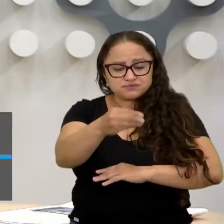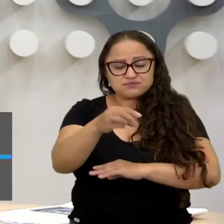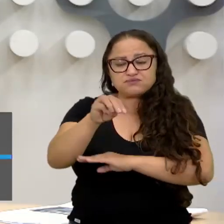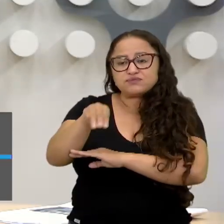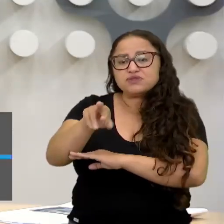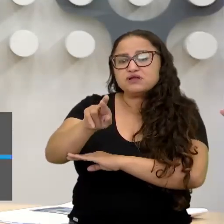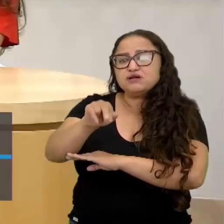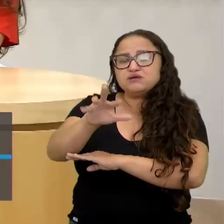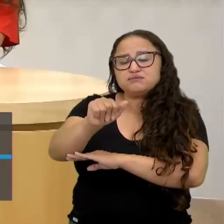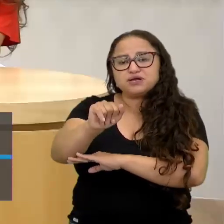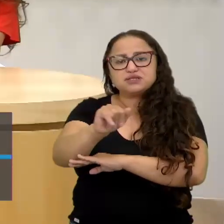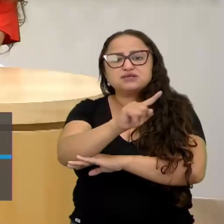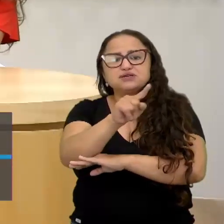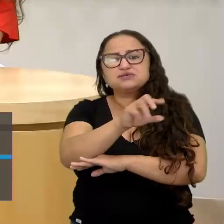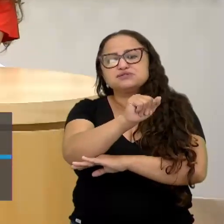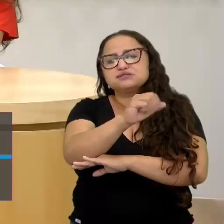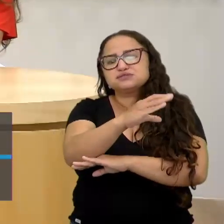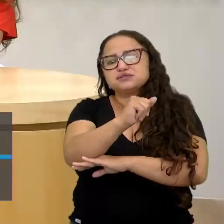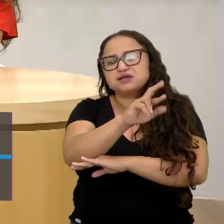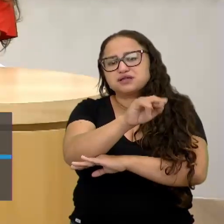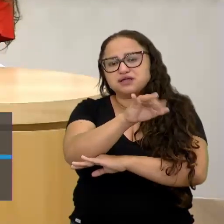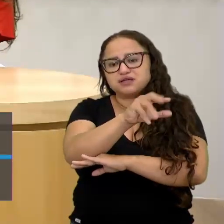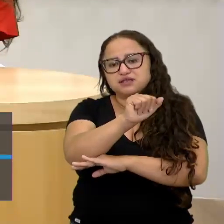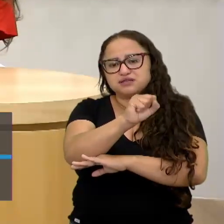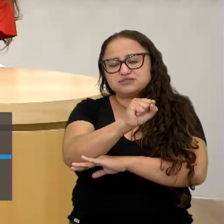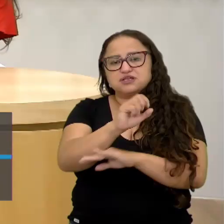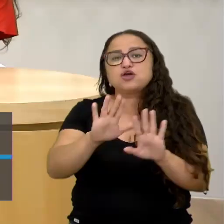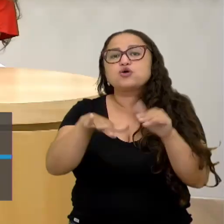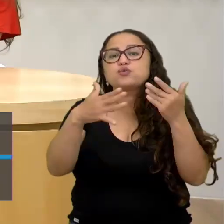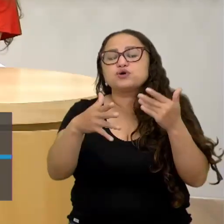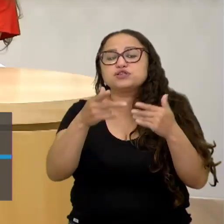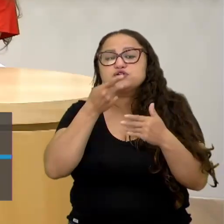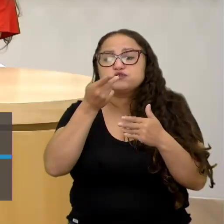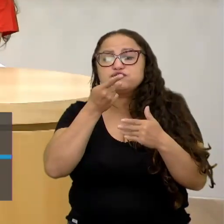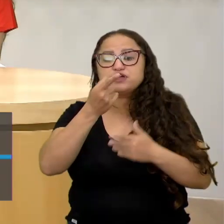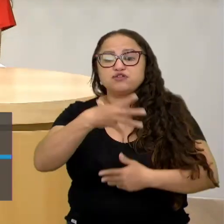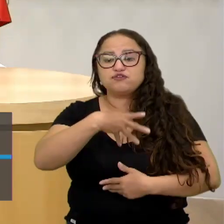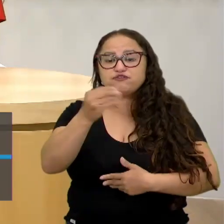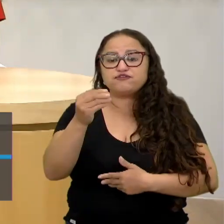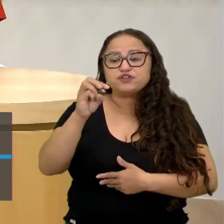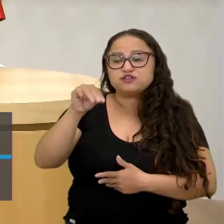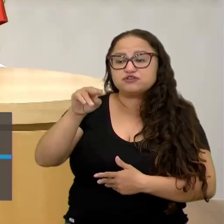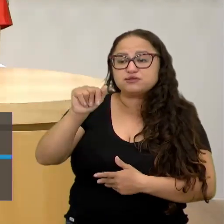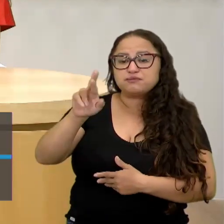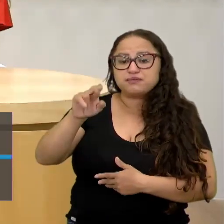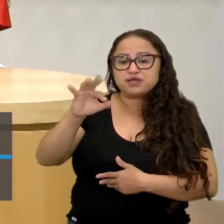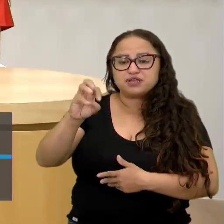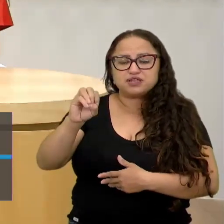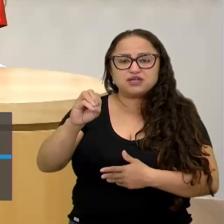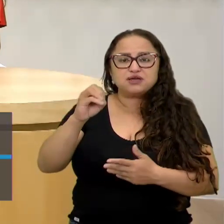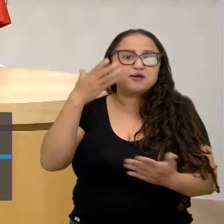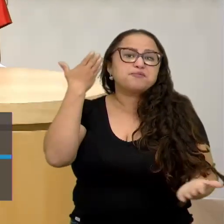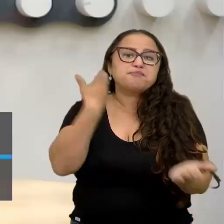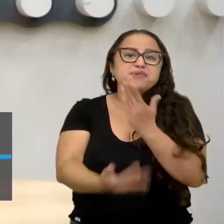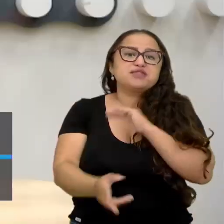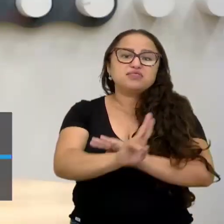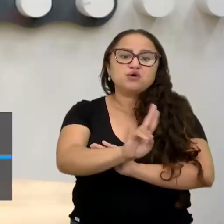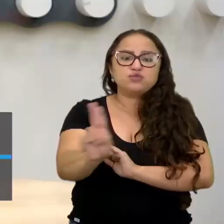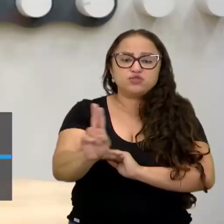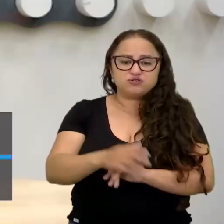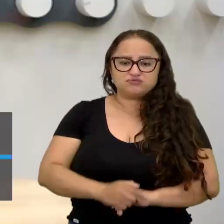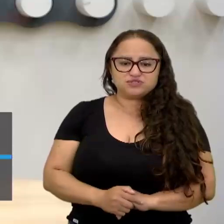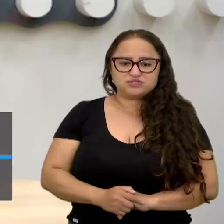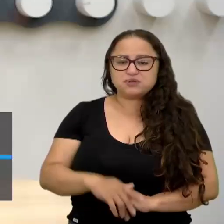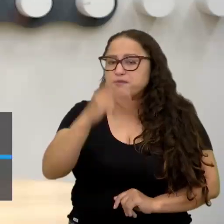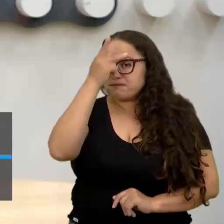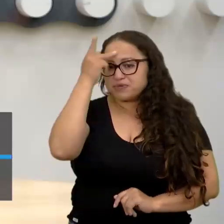então o filho da Maria, do Zacarias, diz pouco. Se alguém te chama de filho da Maria, você perdeu o seu nome. Tem uma coisa que fala, não, só fala que eu sou filho. Tem um filho aí de uma pessoa que já